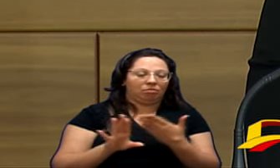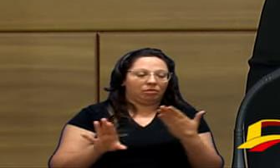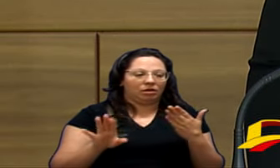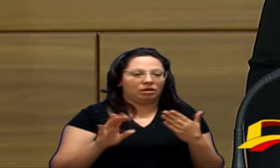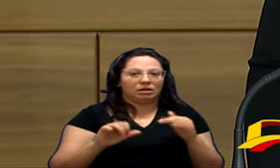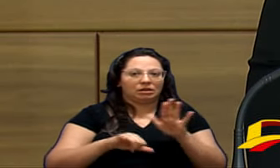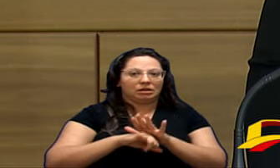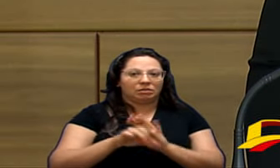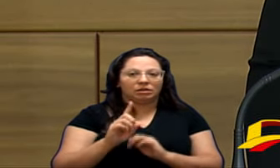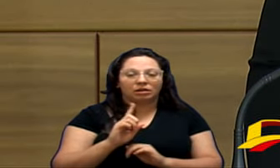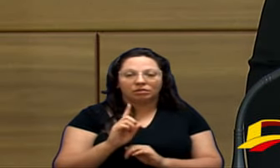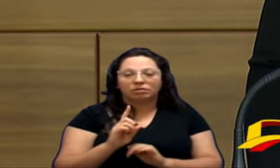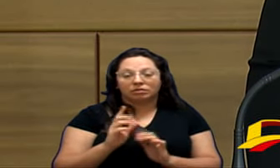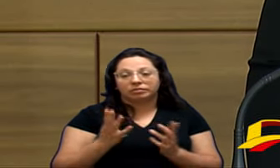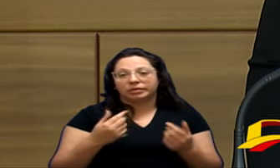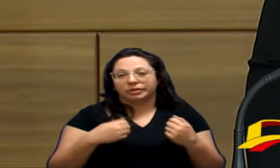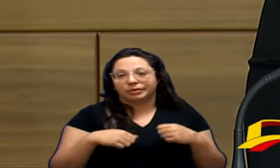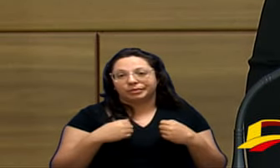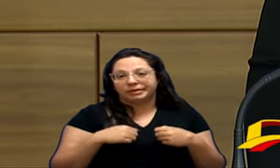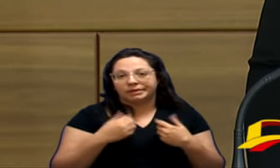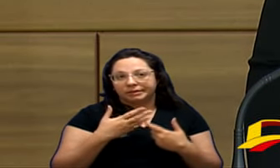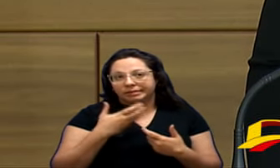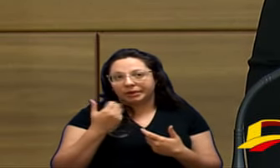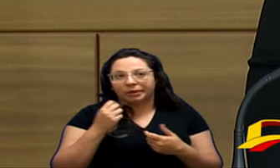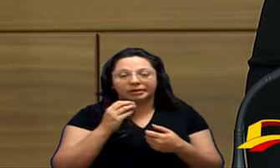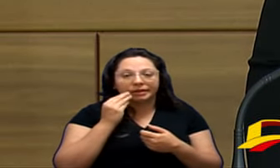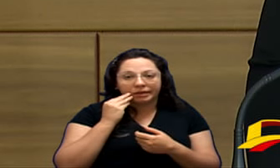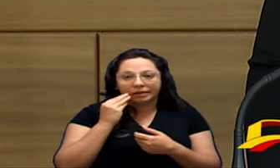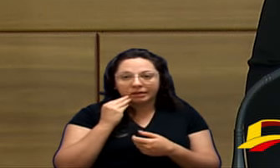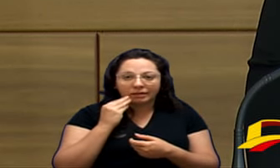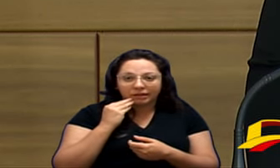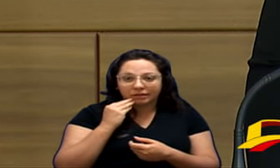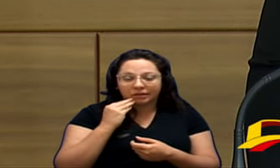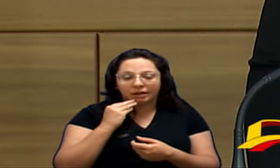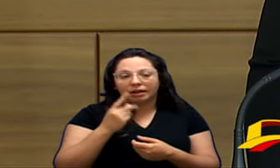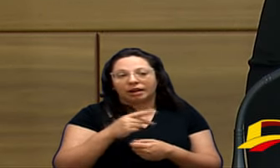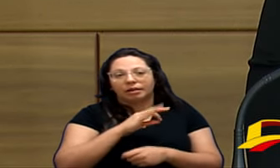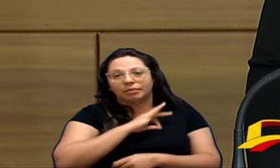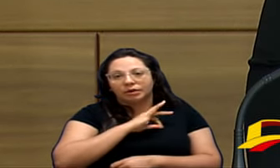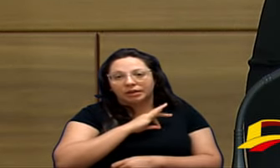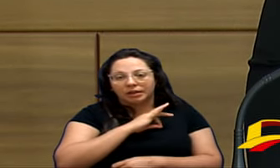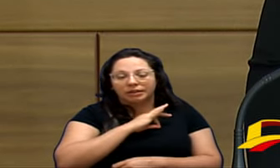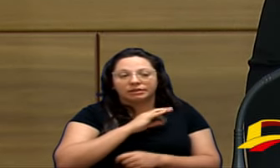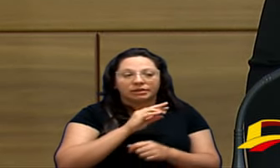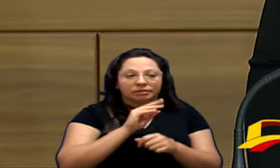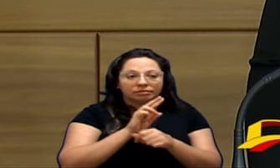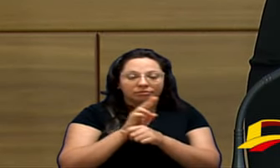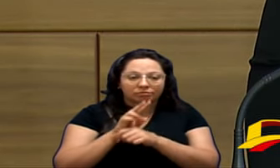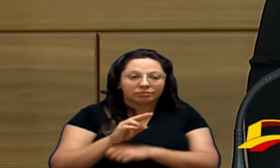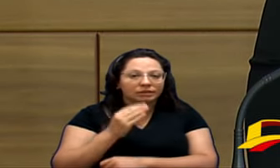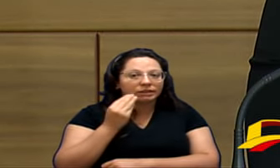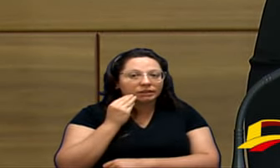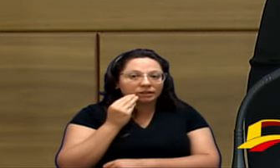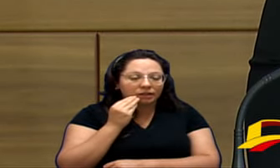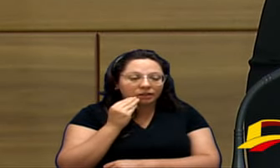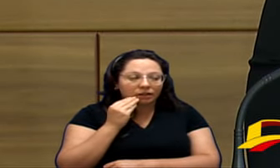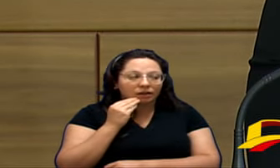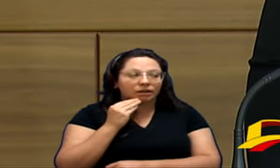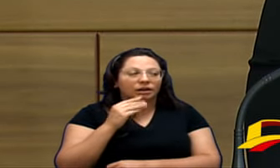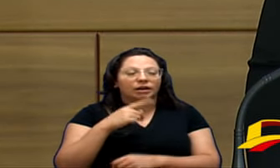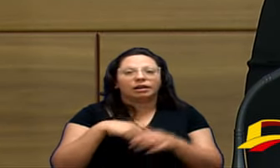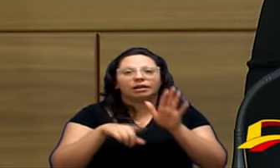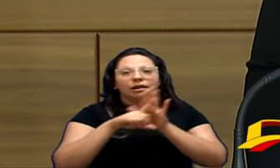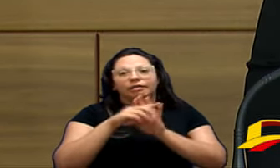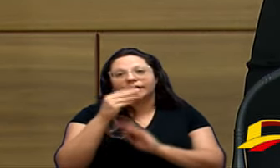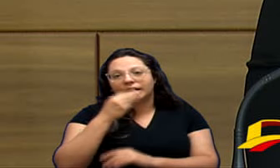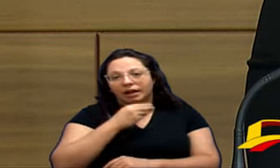isso não funciona a gente vai fazendo melhor aí né por meio da atuação dos guardas civis na rua e essa questão de a lei legislação é fraca